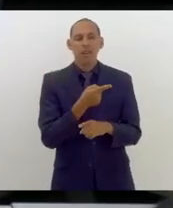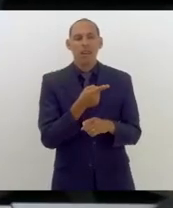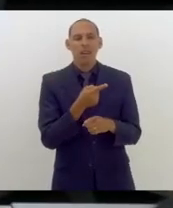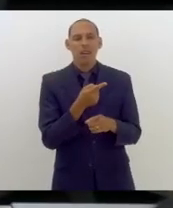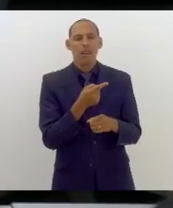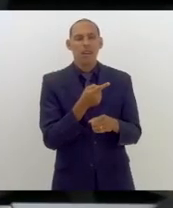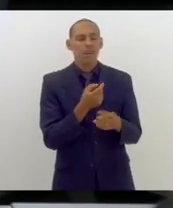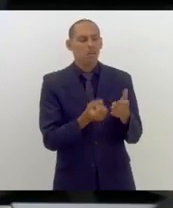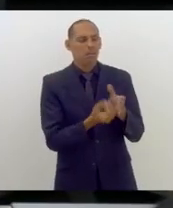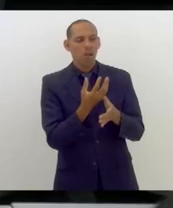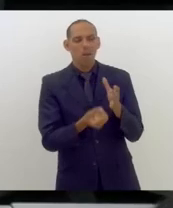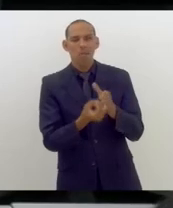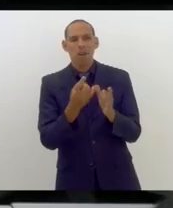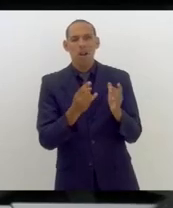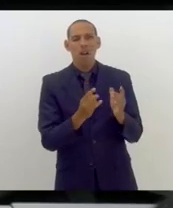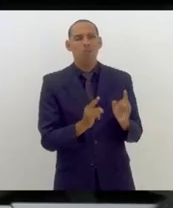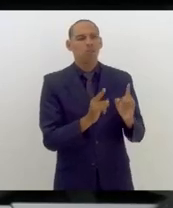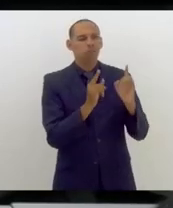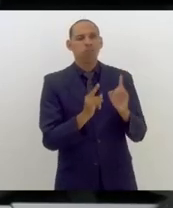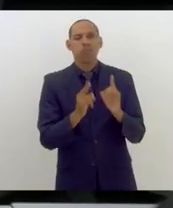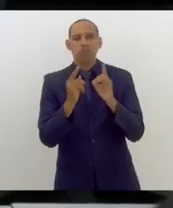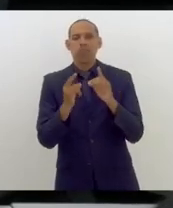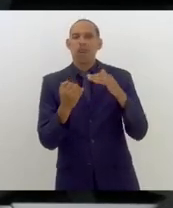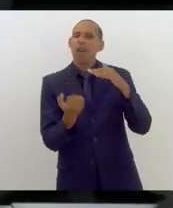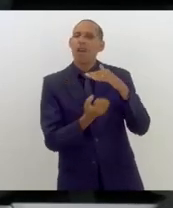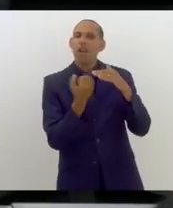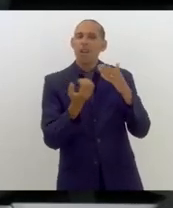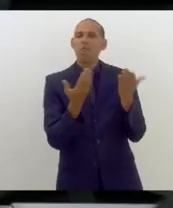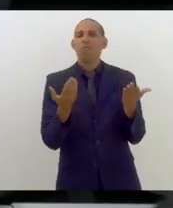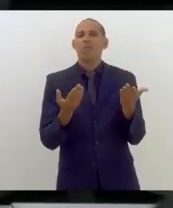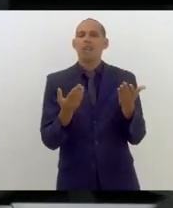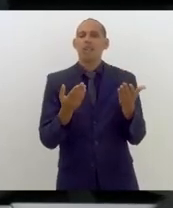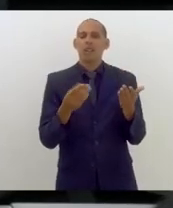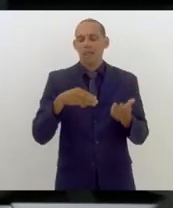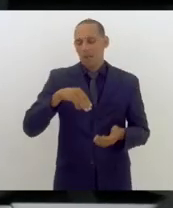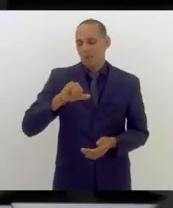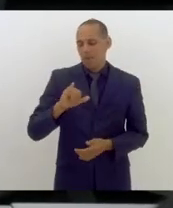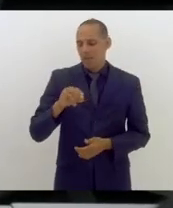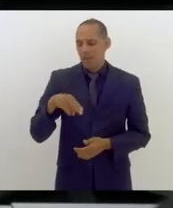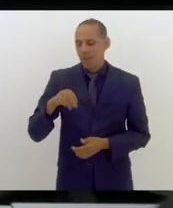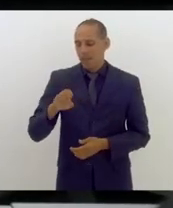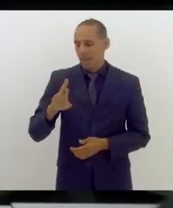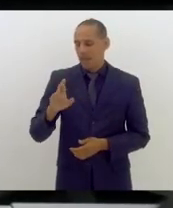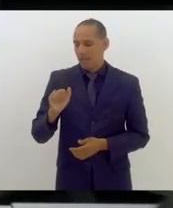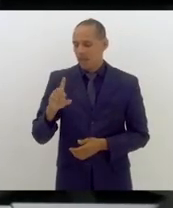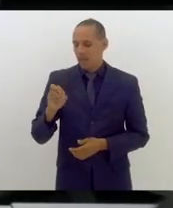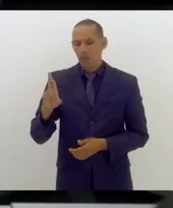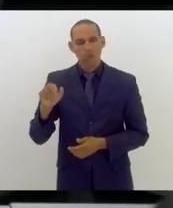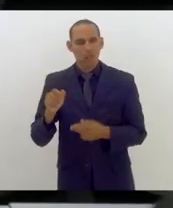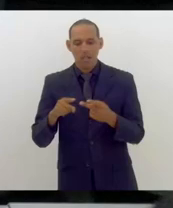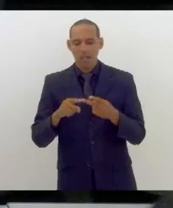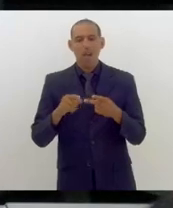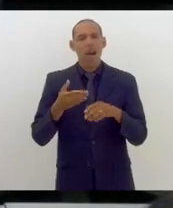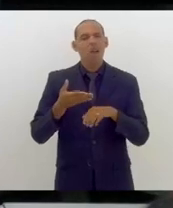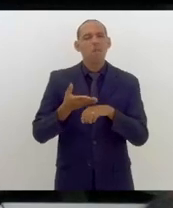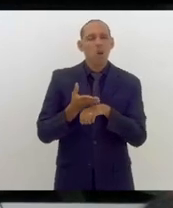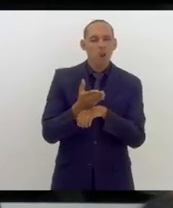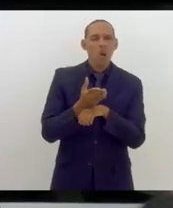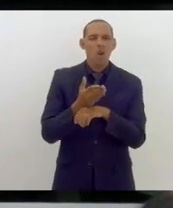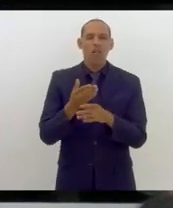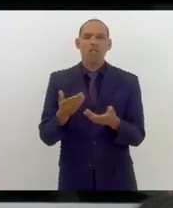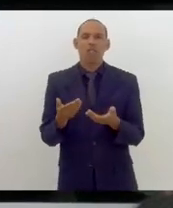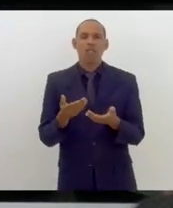de empreendimentos industriais mineradores e Portuários onde fazem atualmente da Bahia de Sepetiba